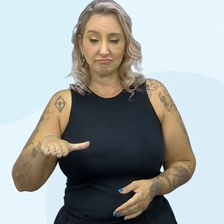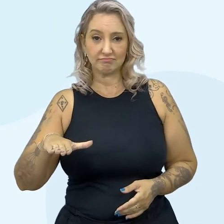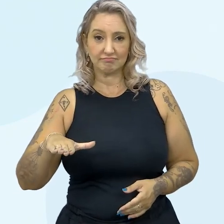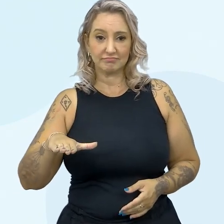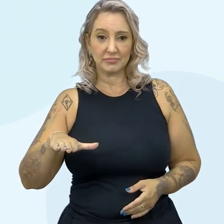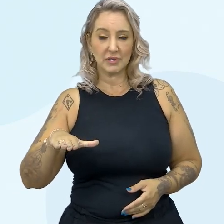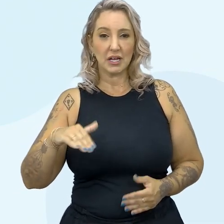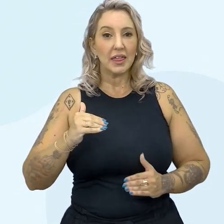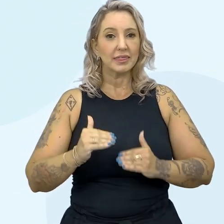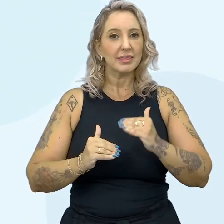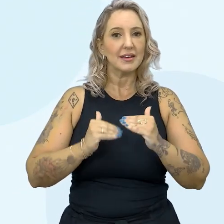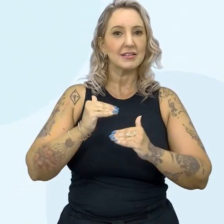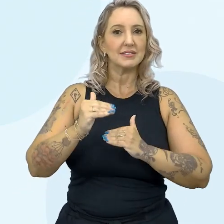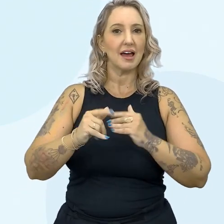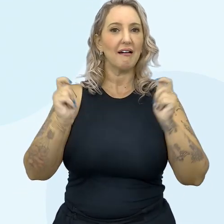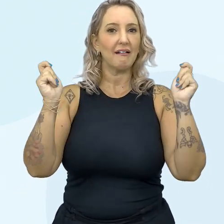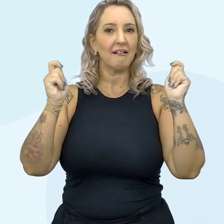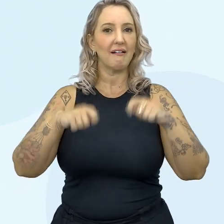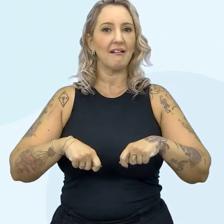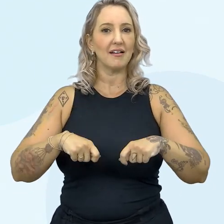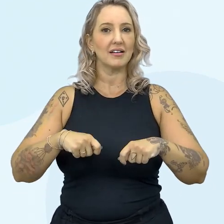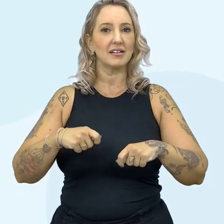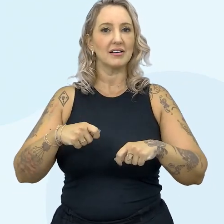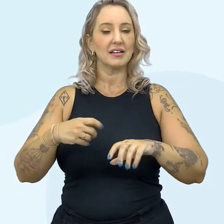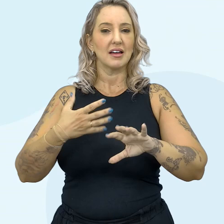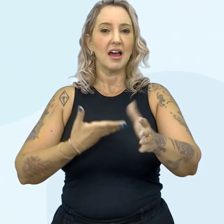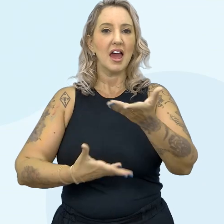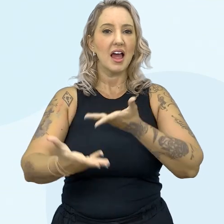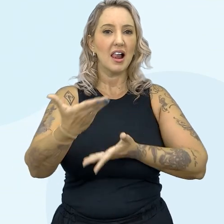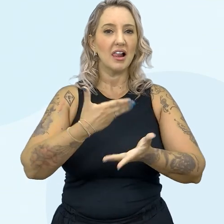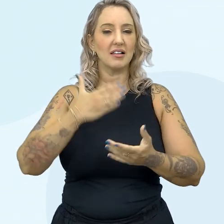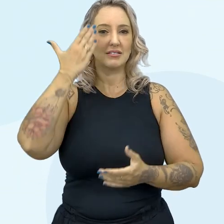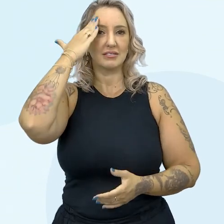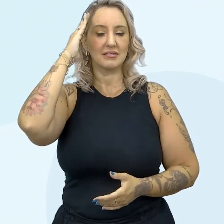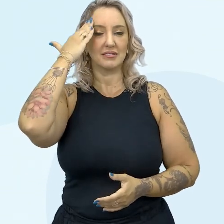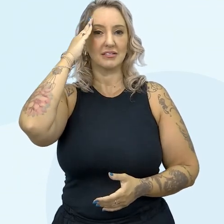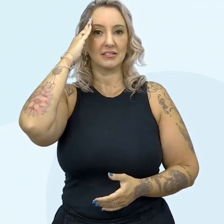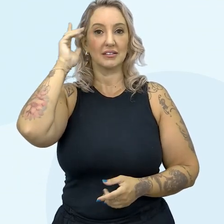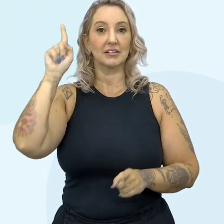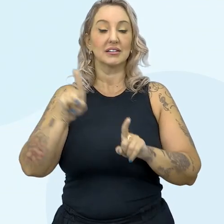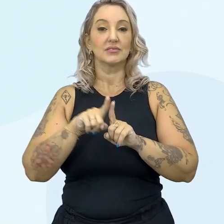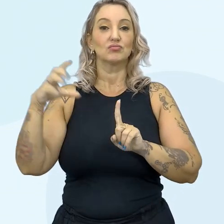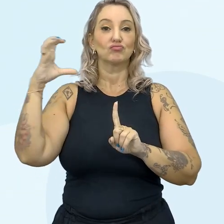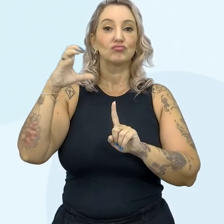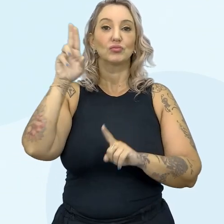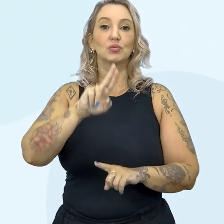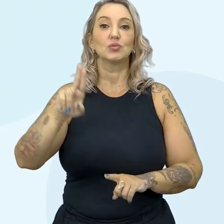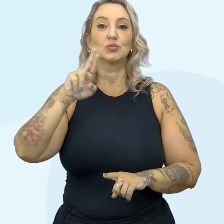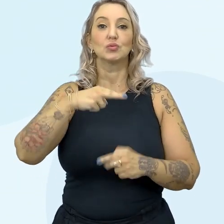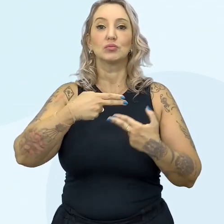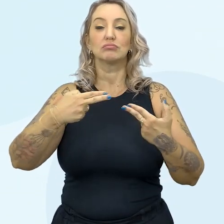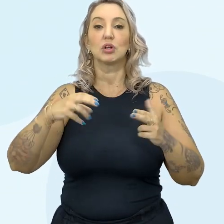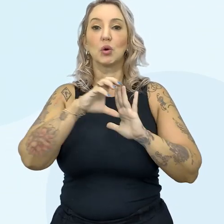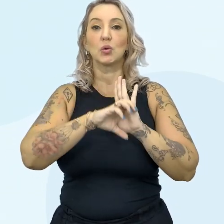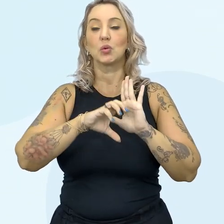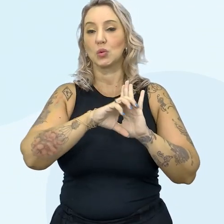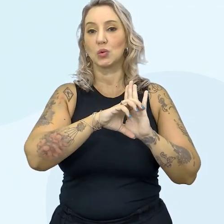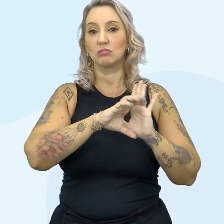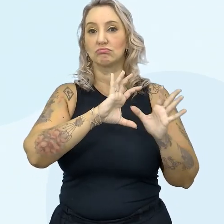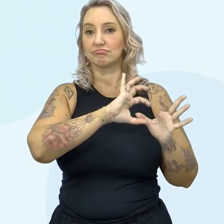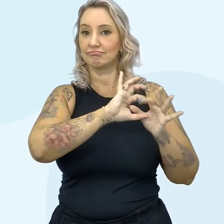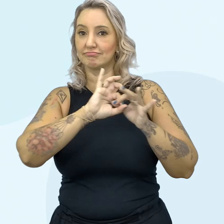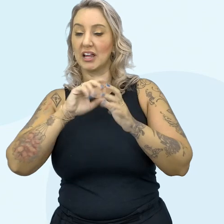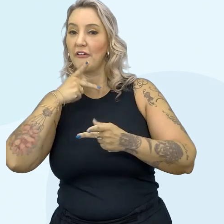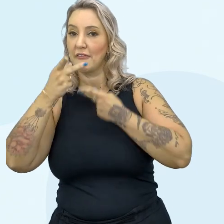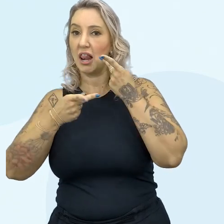estudantes desenvolvam sua capacidade de se relacionar, compreender e influenciar utilizando vários contextos de forma